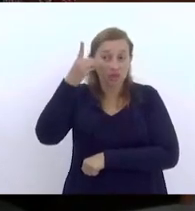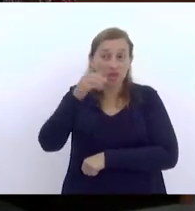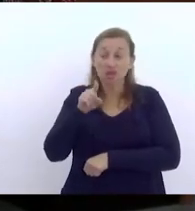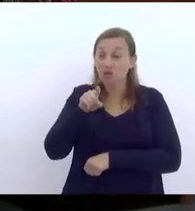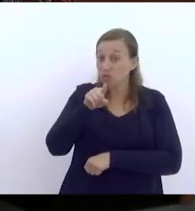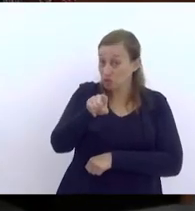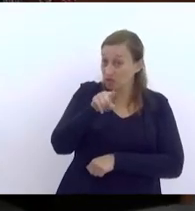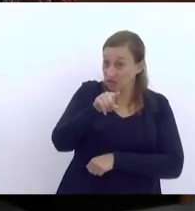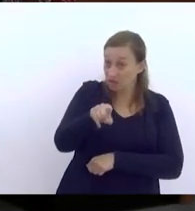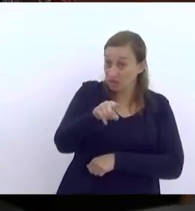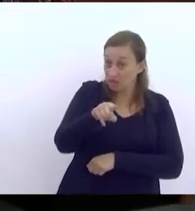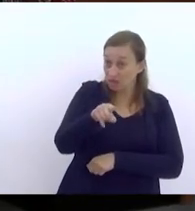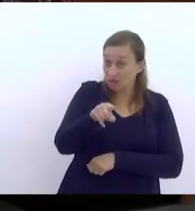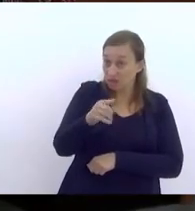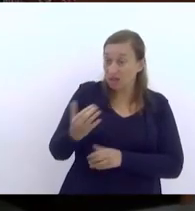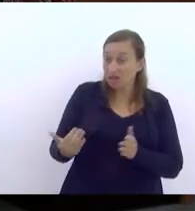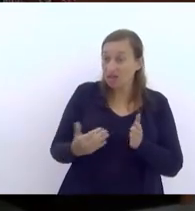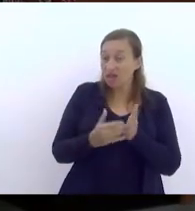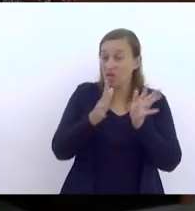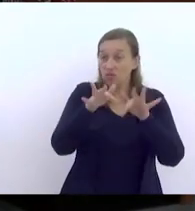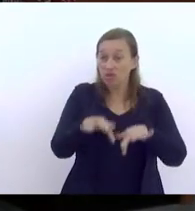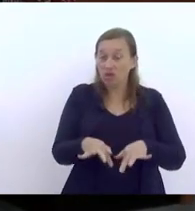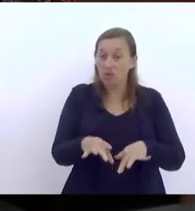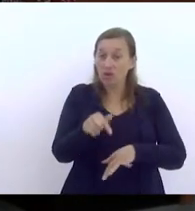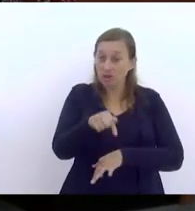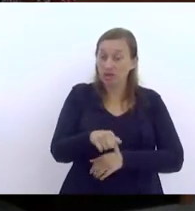você, até o final aqui,